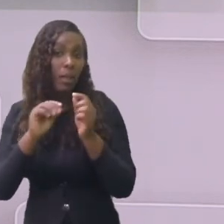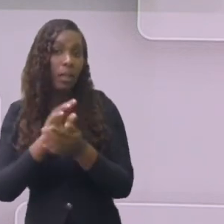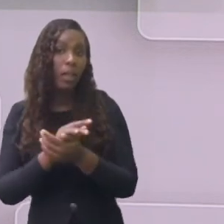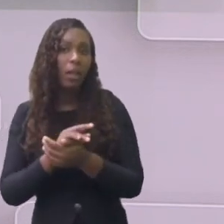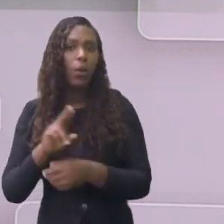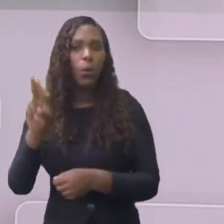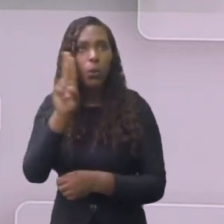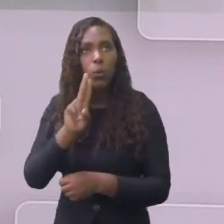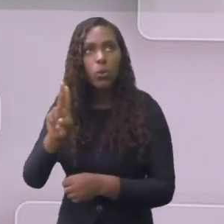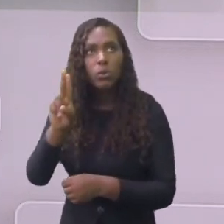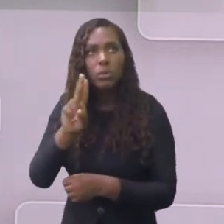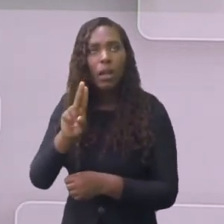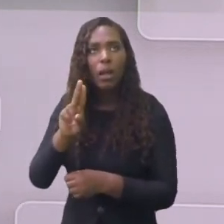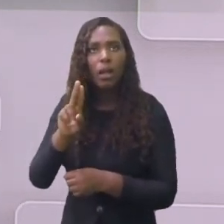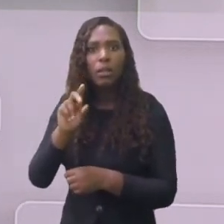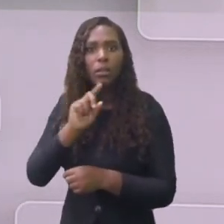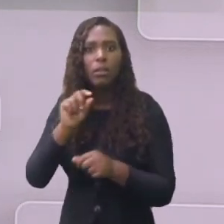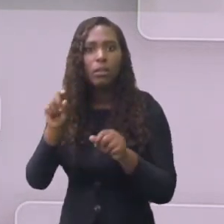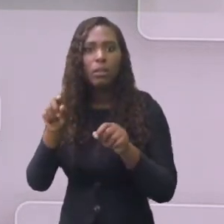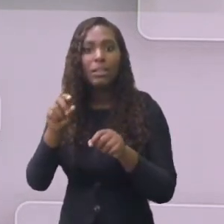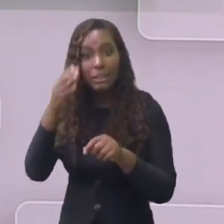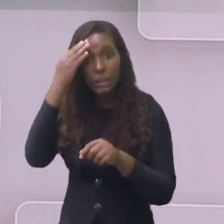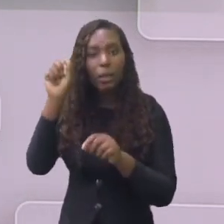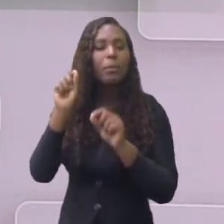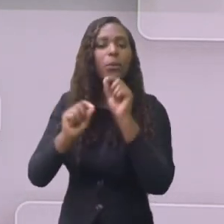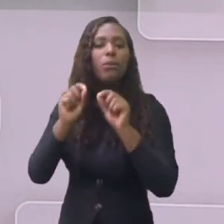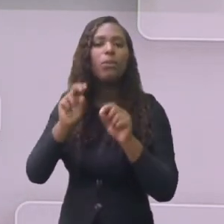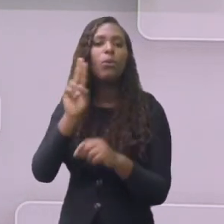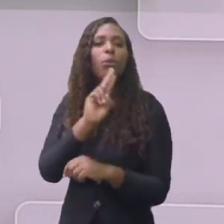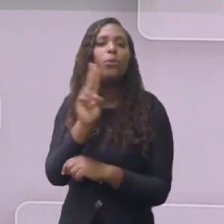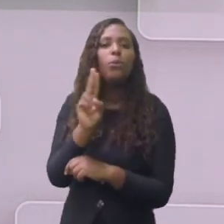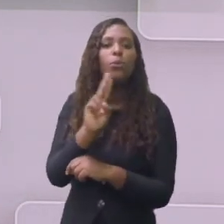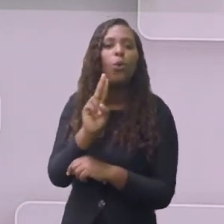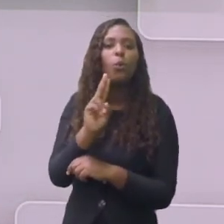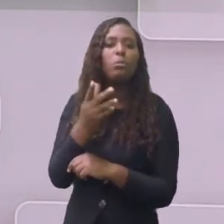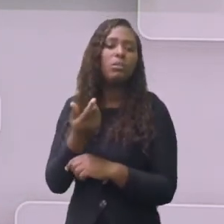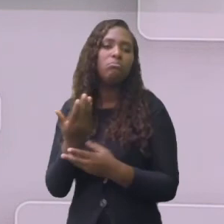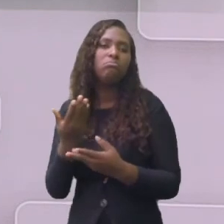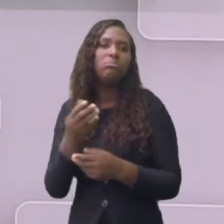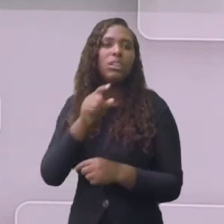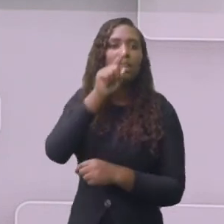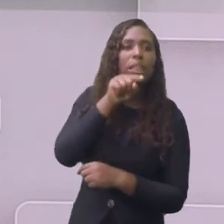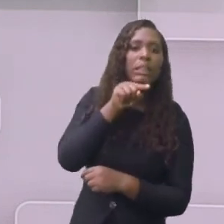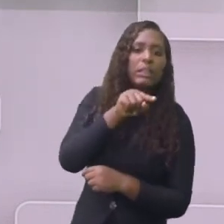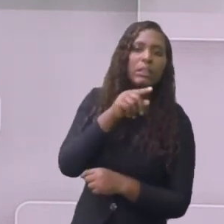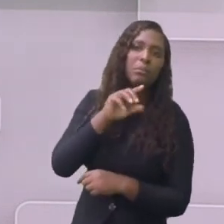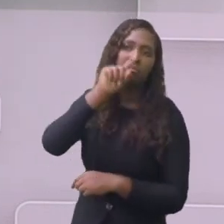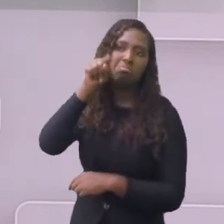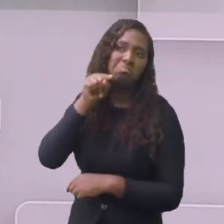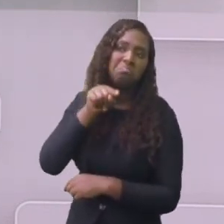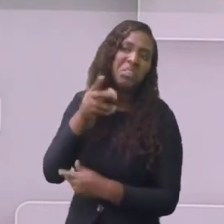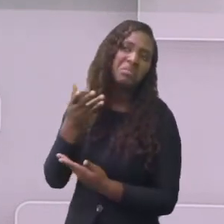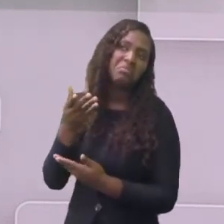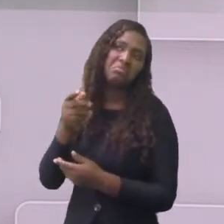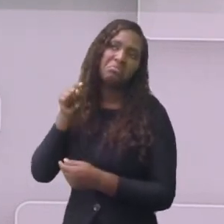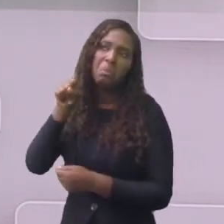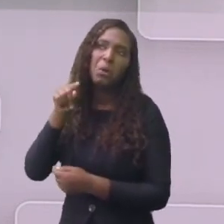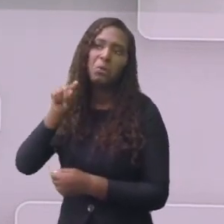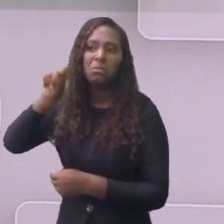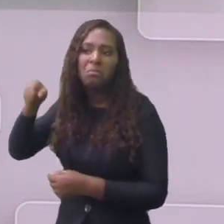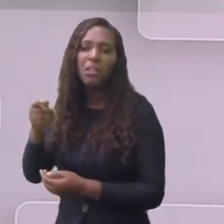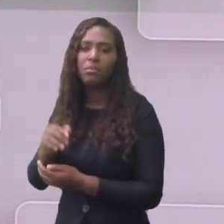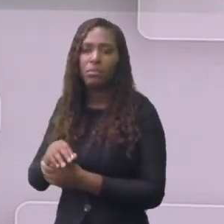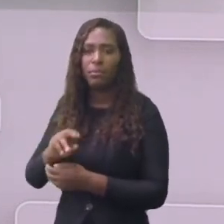sinais. A gente precisa saber qual nome tem cada sinal. Então, agora, nós vamos praticar um pouquinho o que a gente aprendeu na aula de